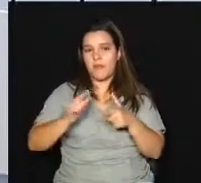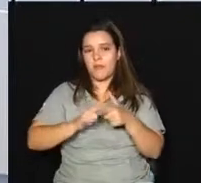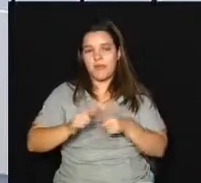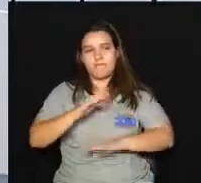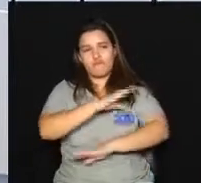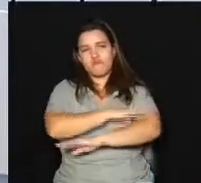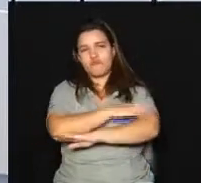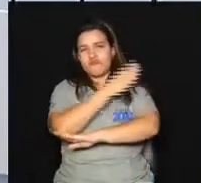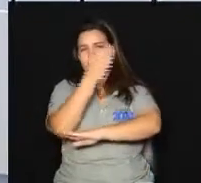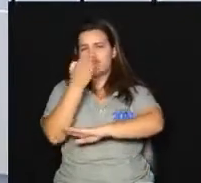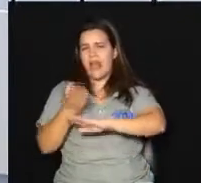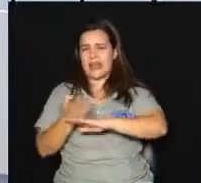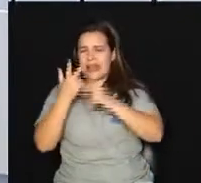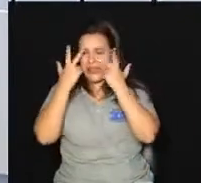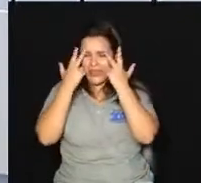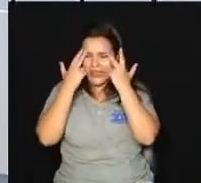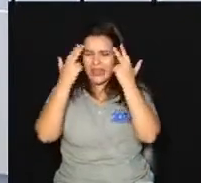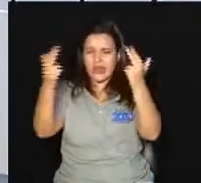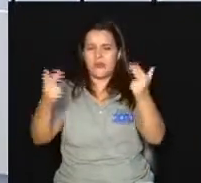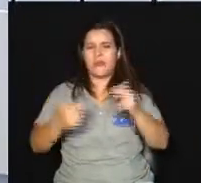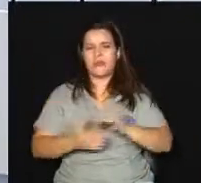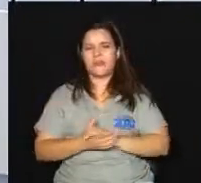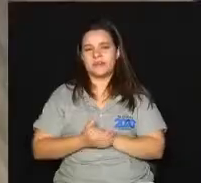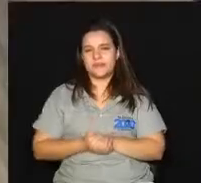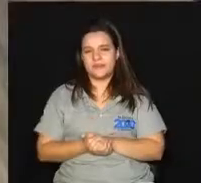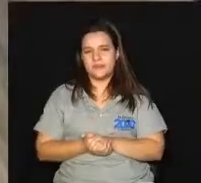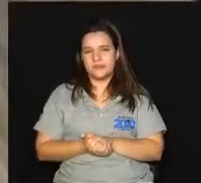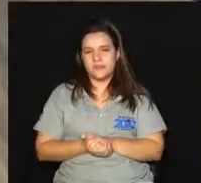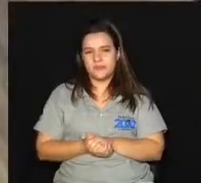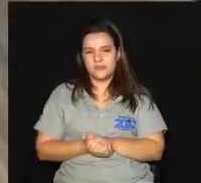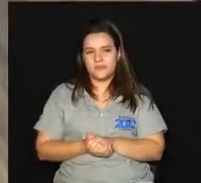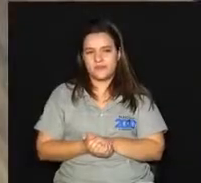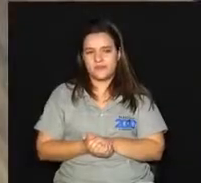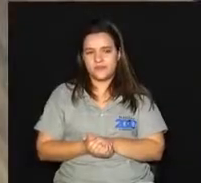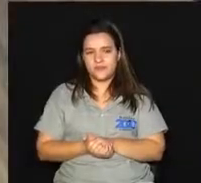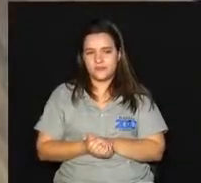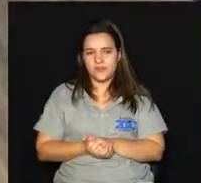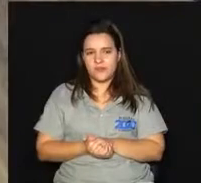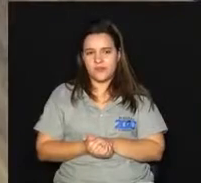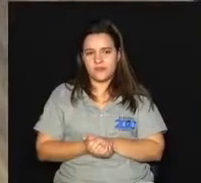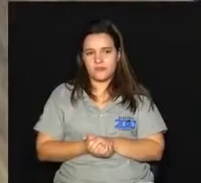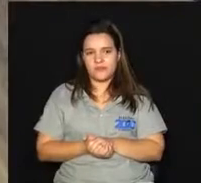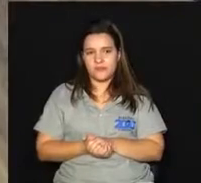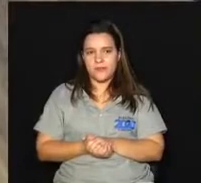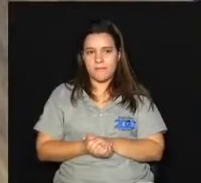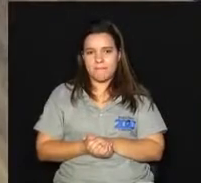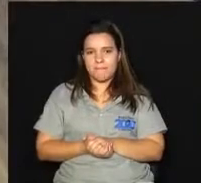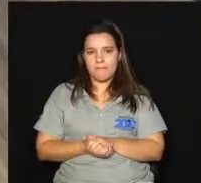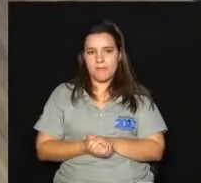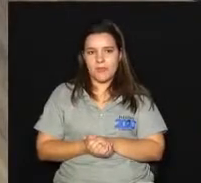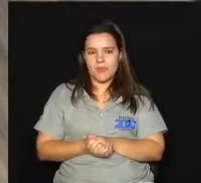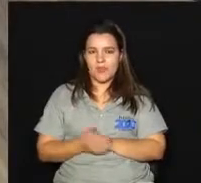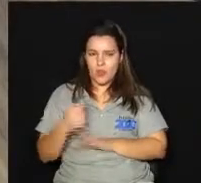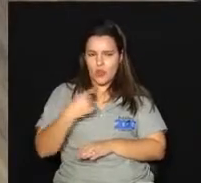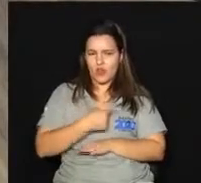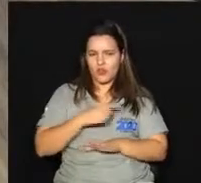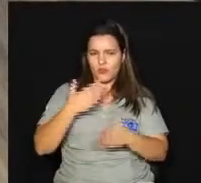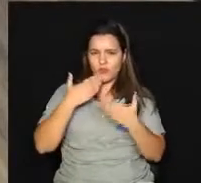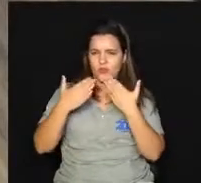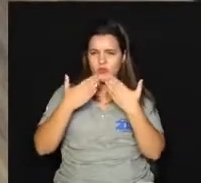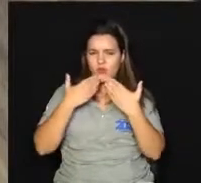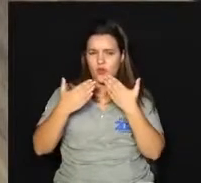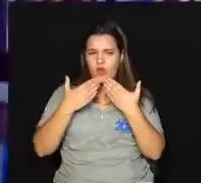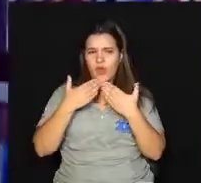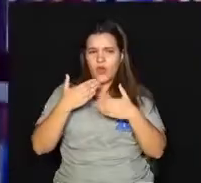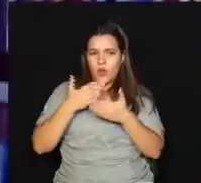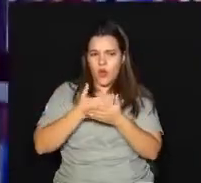praticamente tranquilidade durante todo este período? Nós havíamos tocado nessa questão no início da